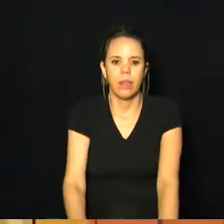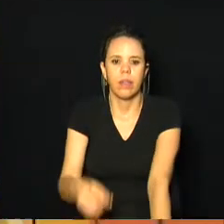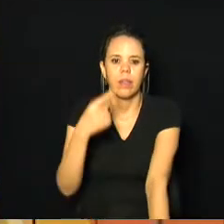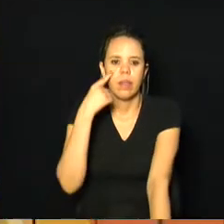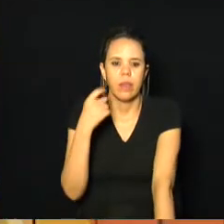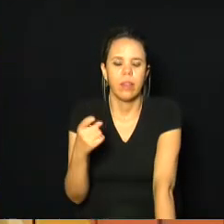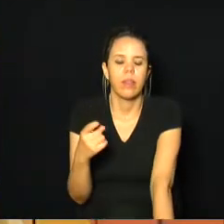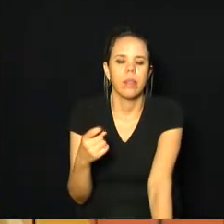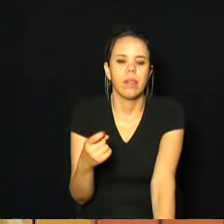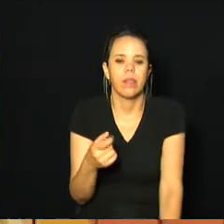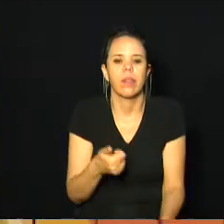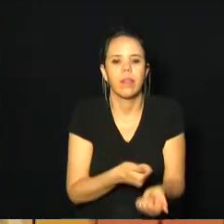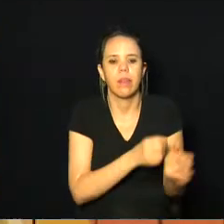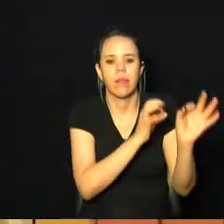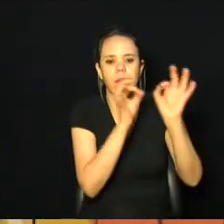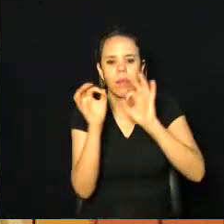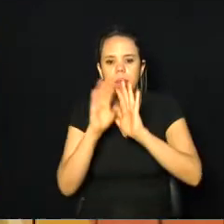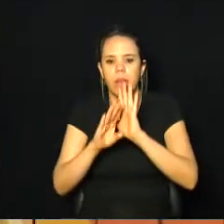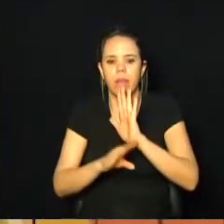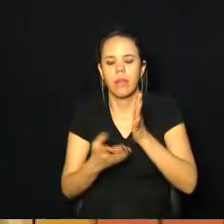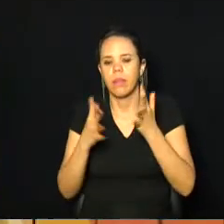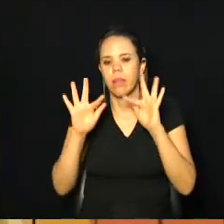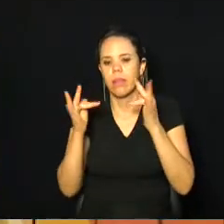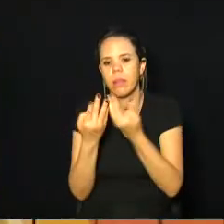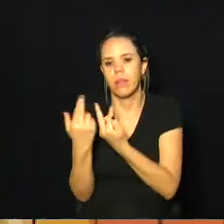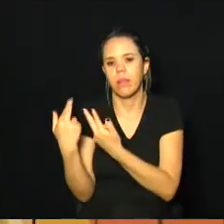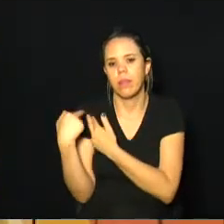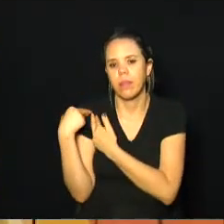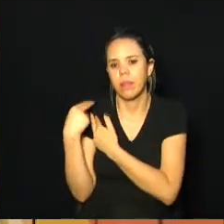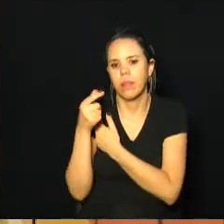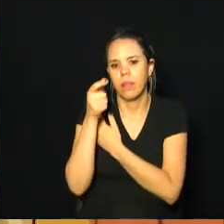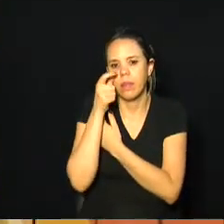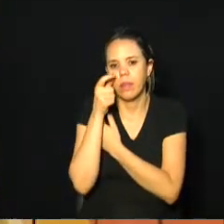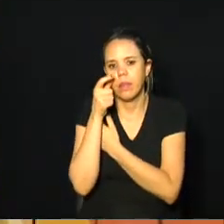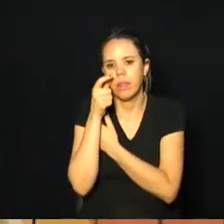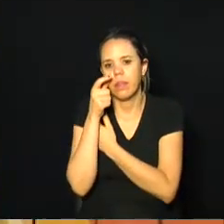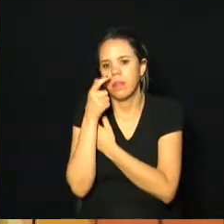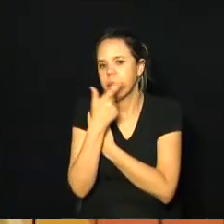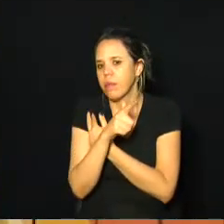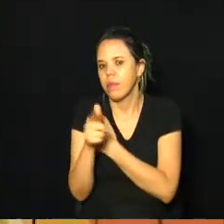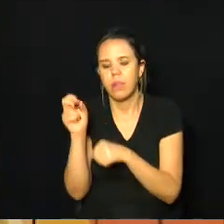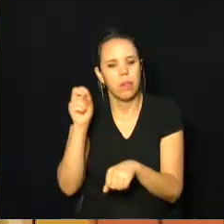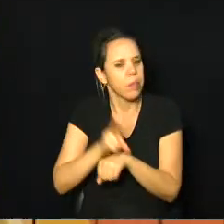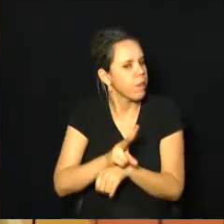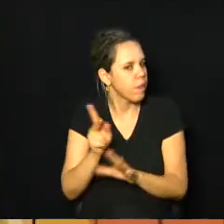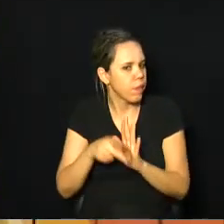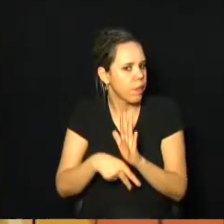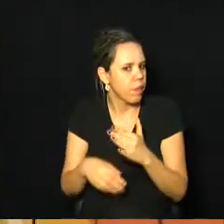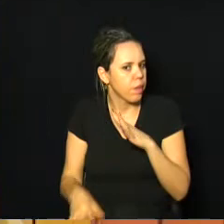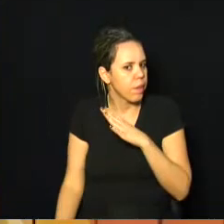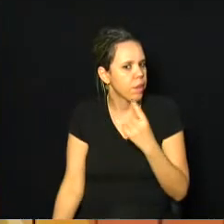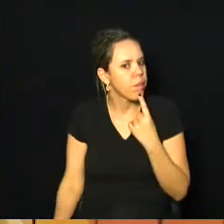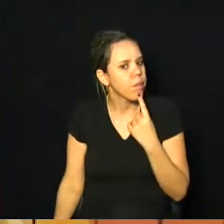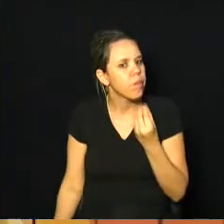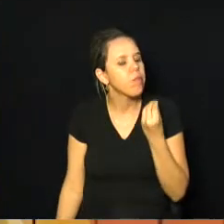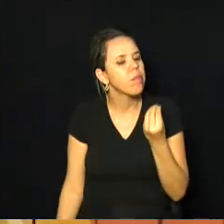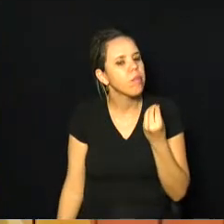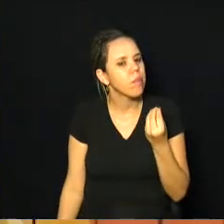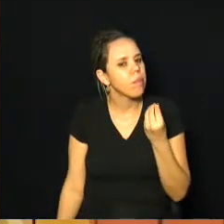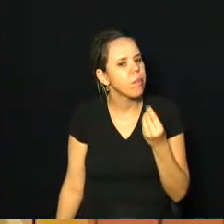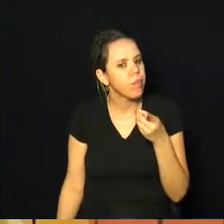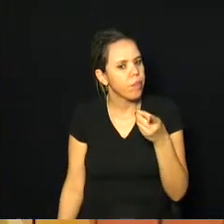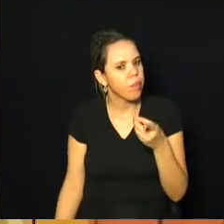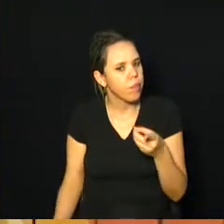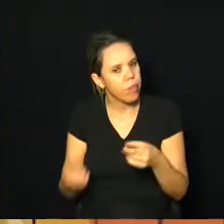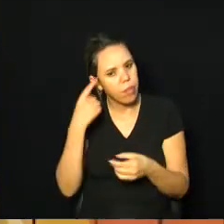que estão acompanhando o nosso programa, os pais responsáveis, não tem mais vaga neste projeto aqui na cidade de Campinas. Vocês